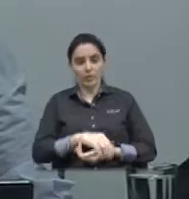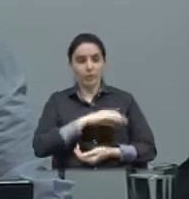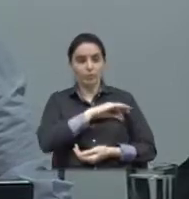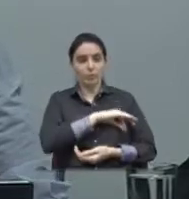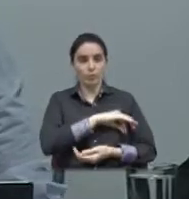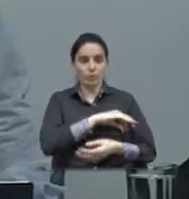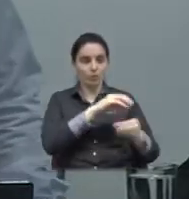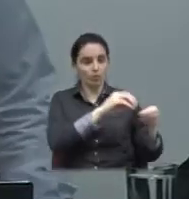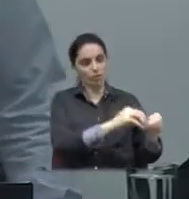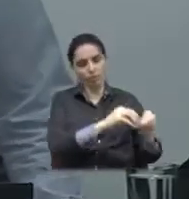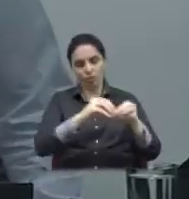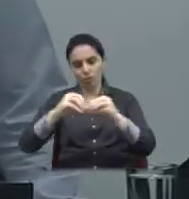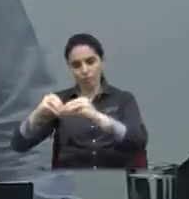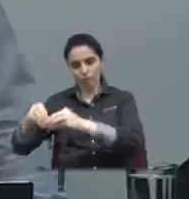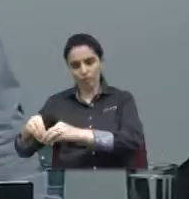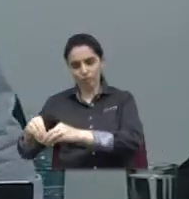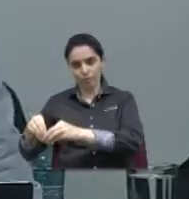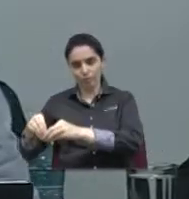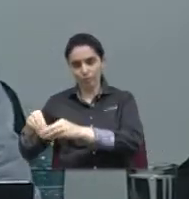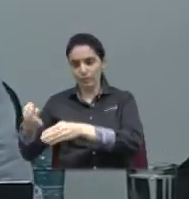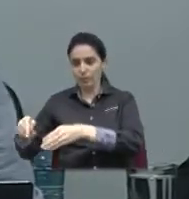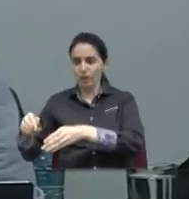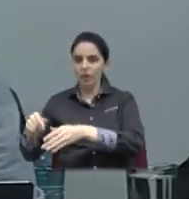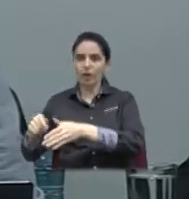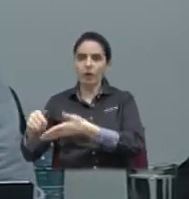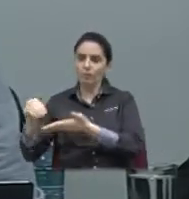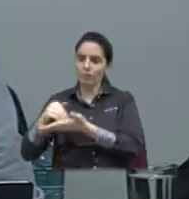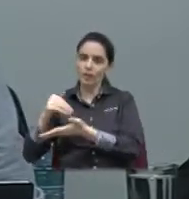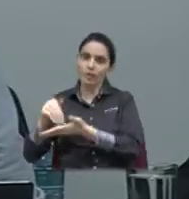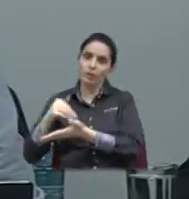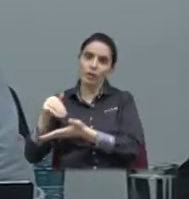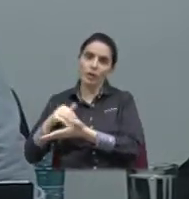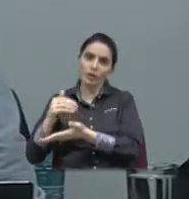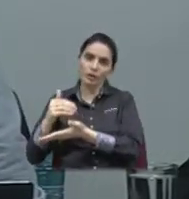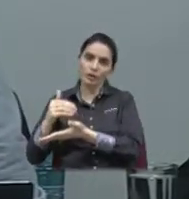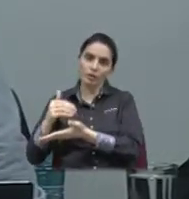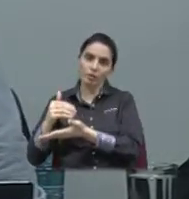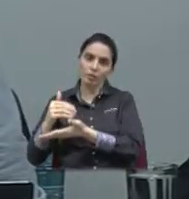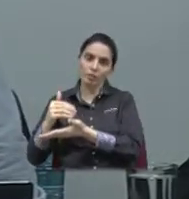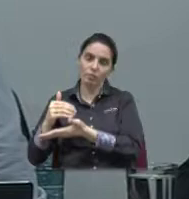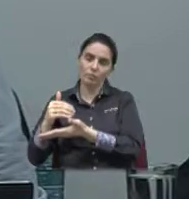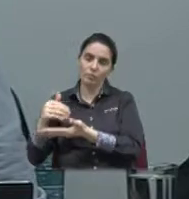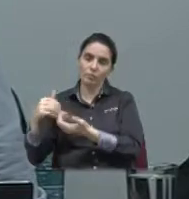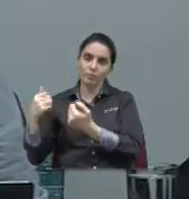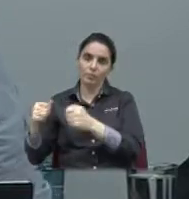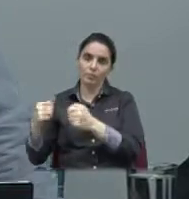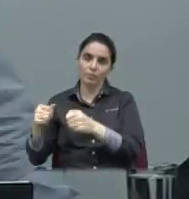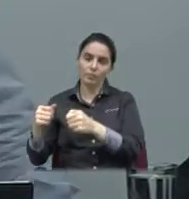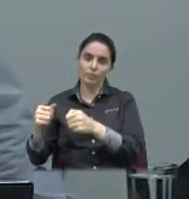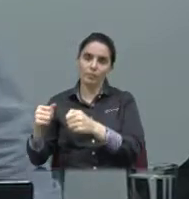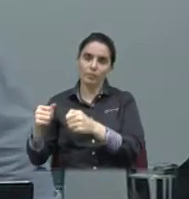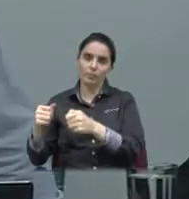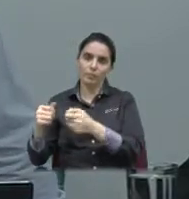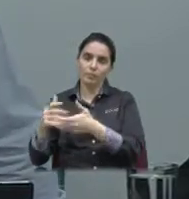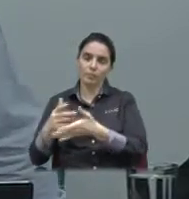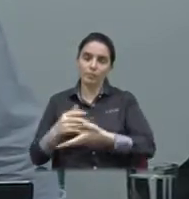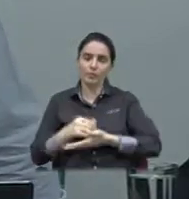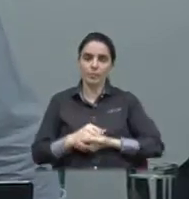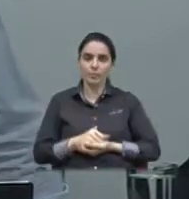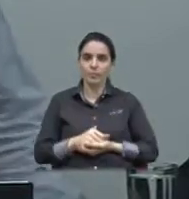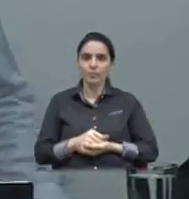que trabalha a partir das 4 horas da manhã, tem que levantar, né, vereador? Para ir nos planos. Aí as